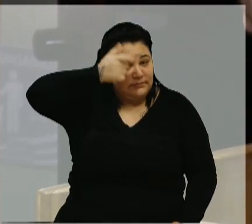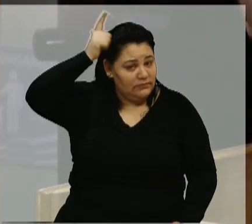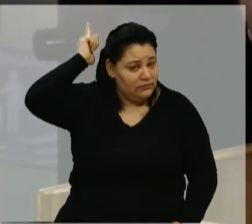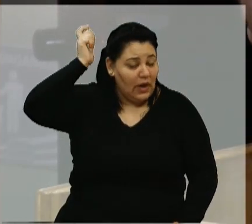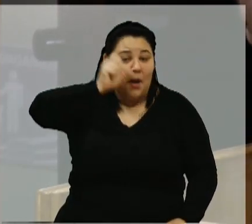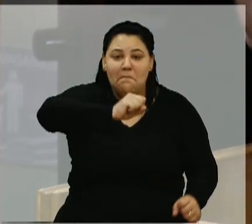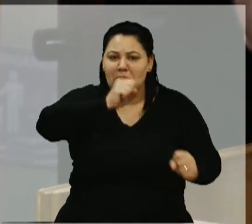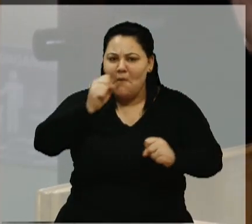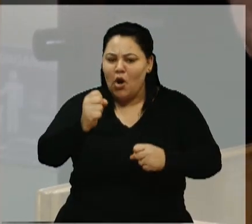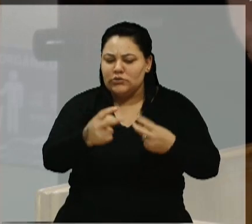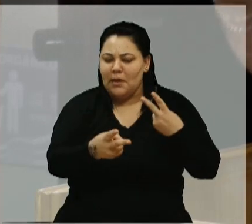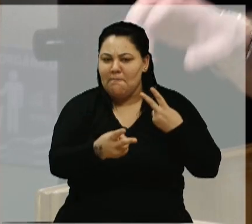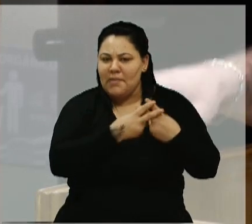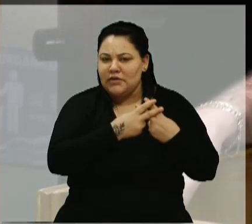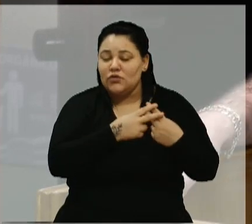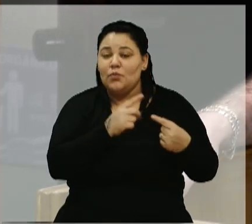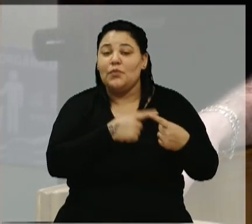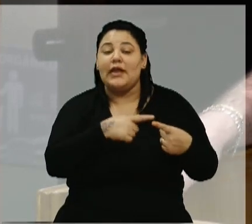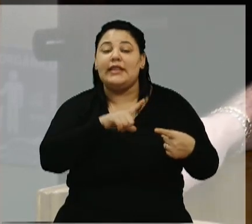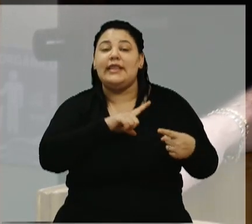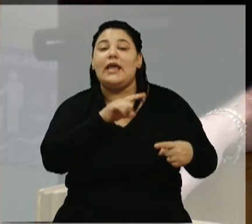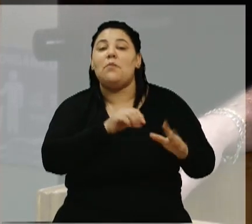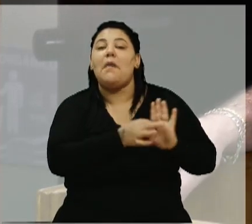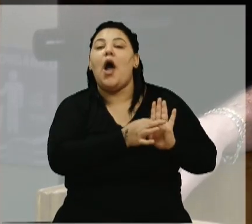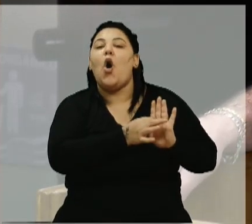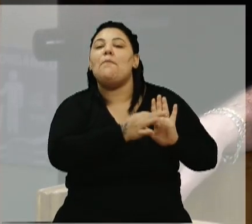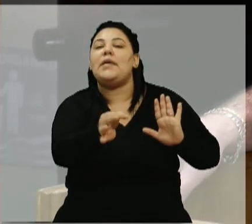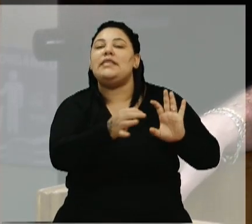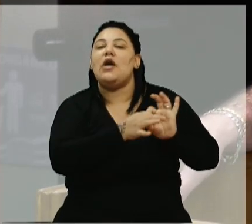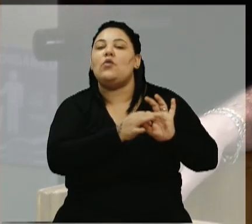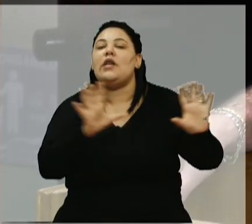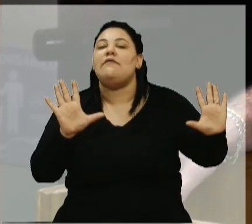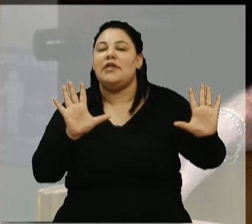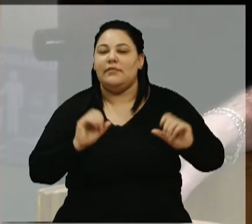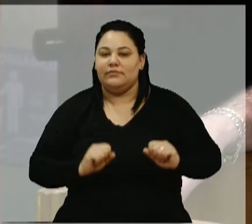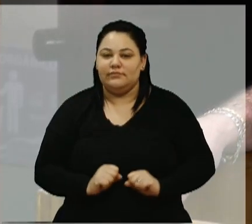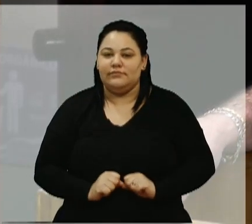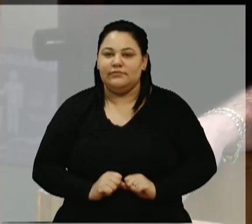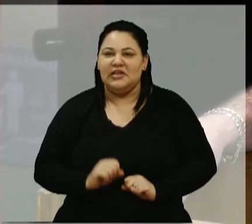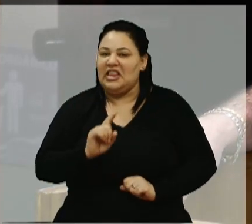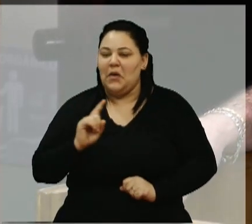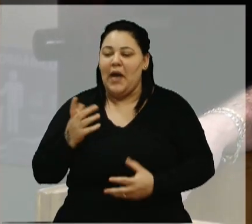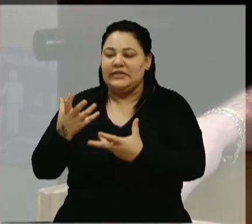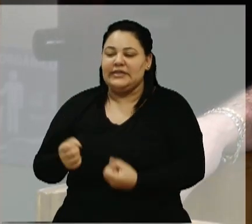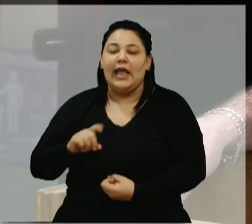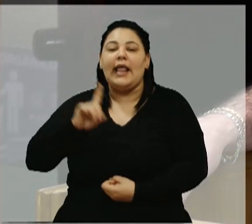pelo crime de opinião, onde não é tipificado no Código Penal.